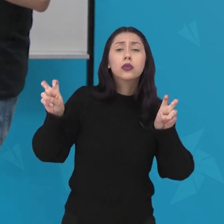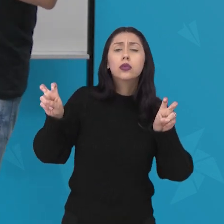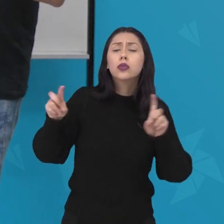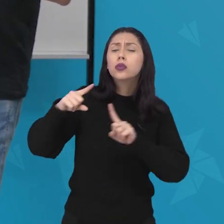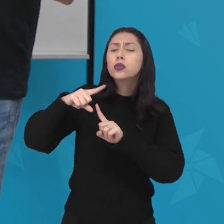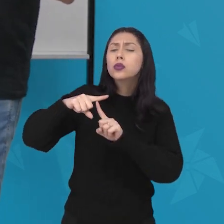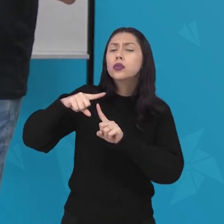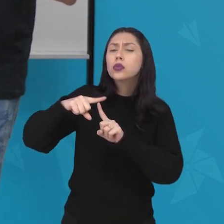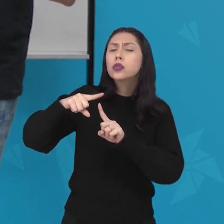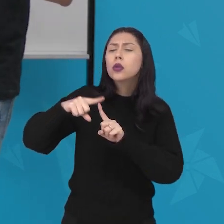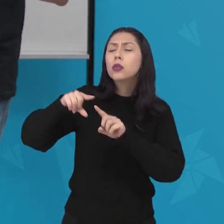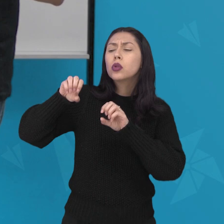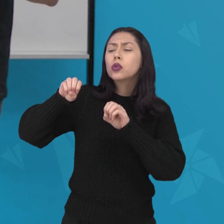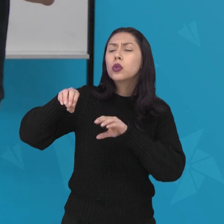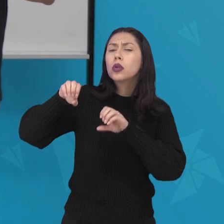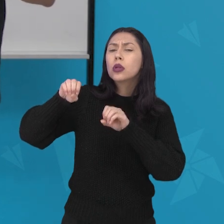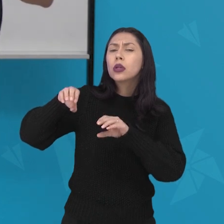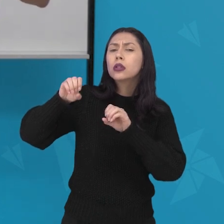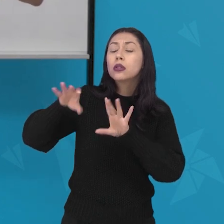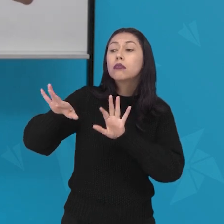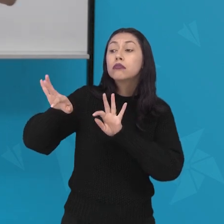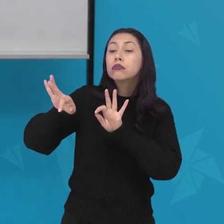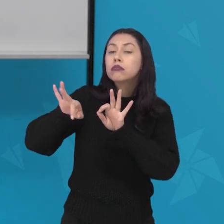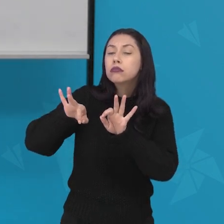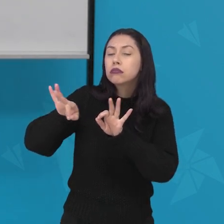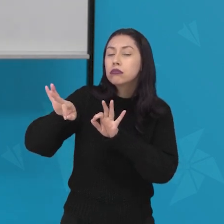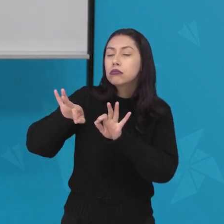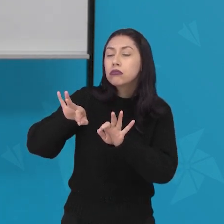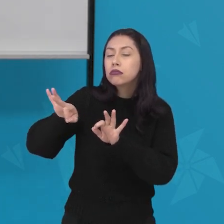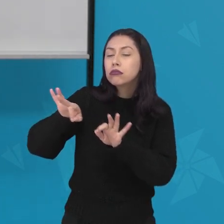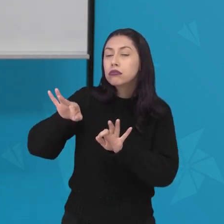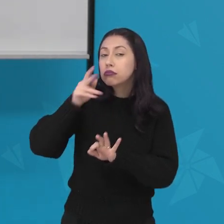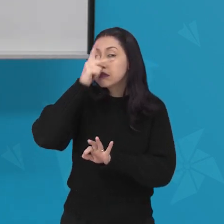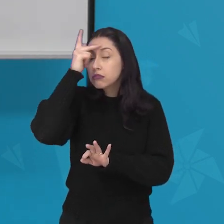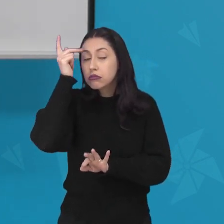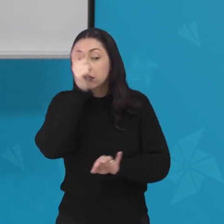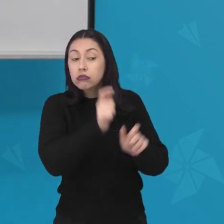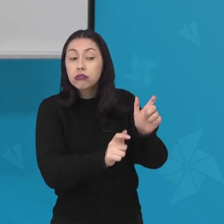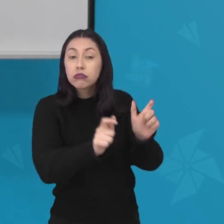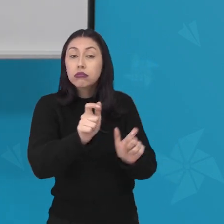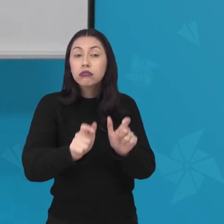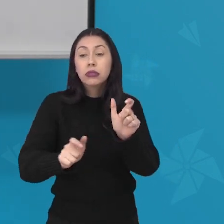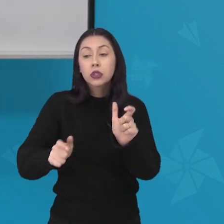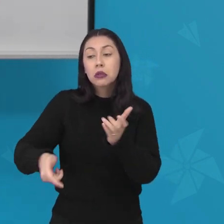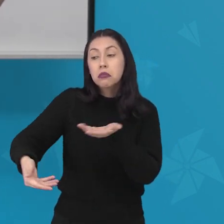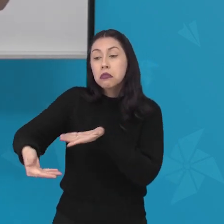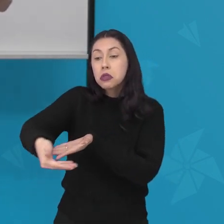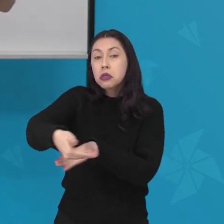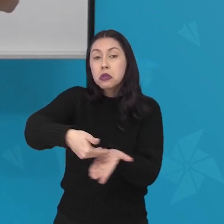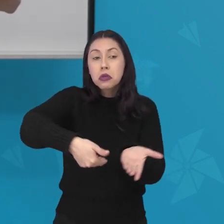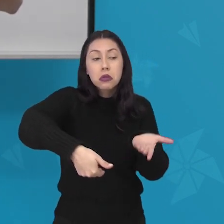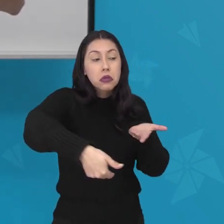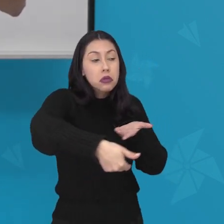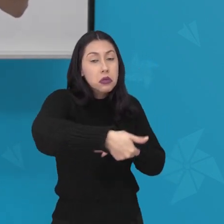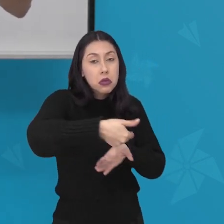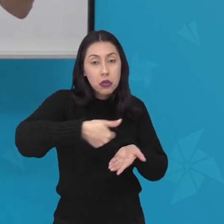de educação que está sendo construída e oferecida pelas pessoas dentro de uma determinada